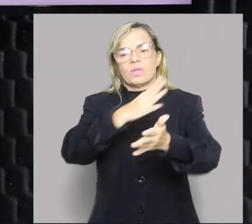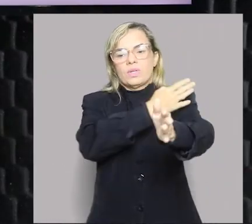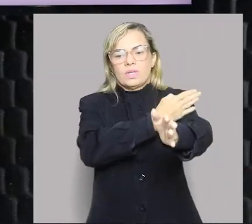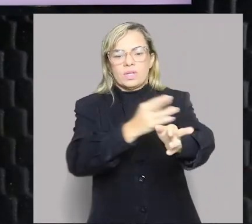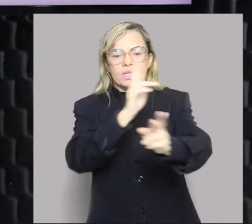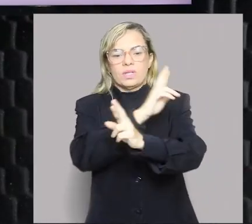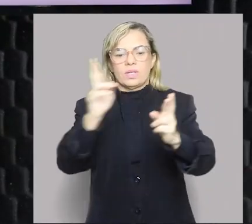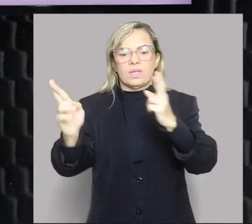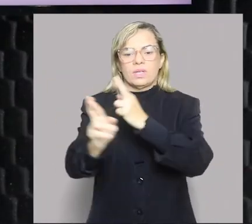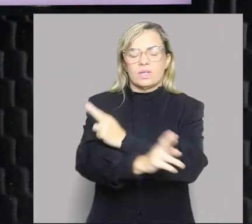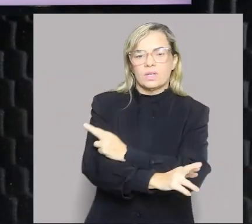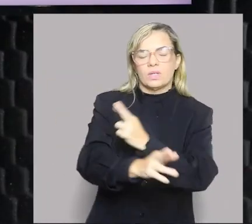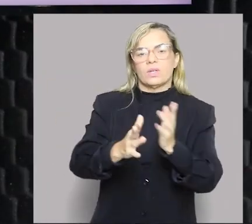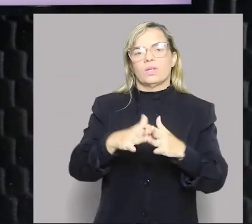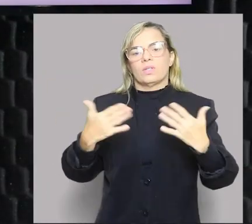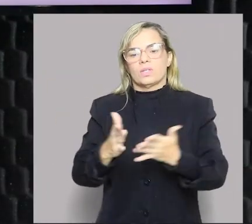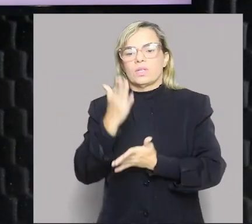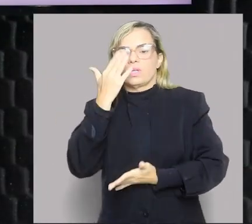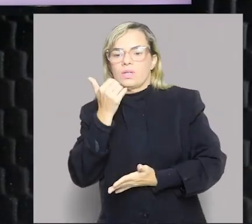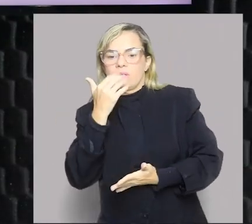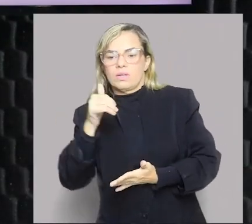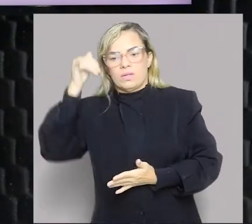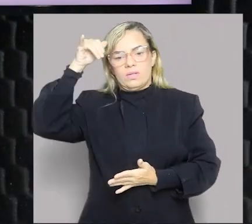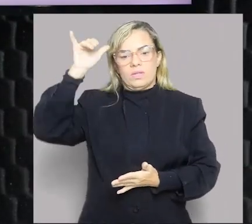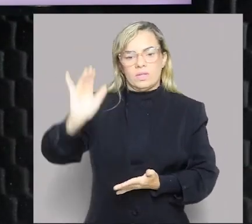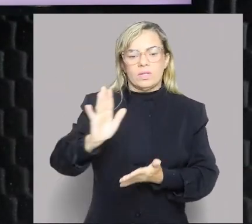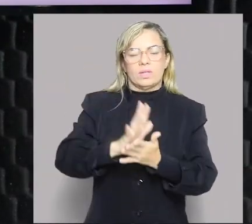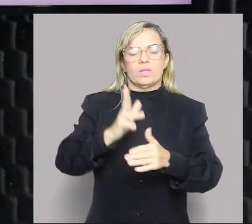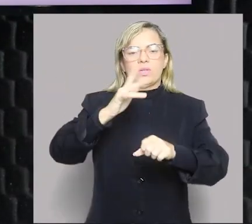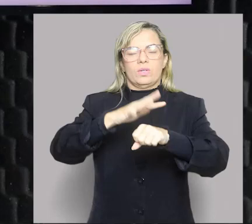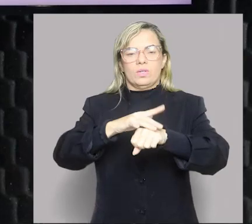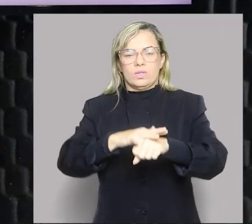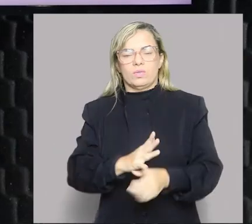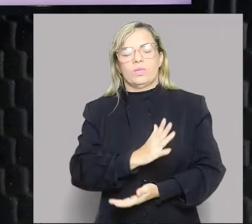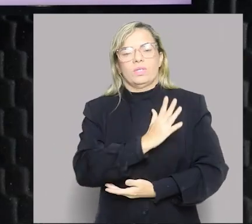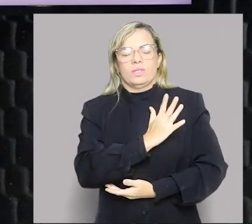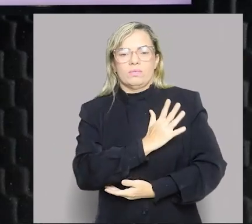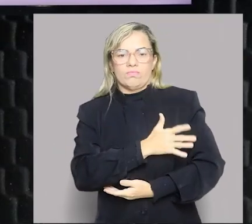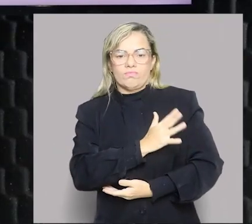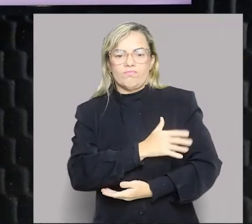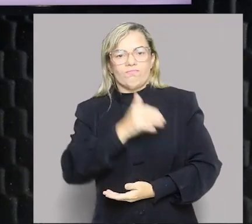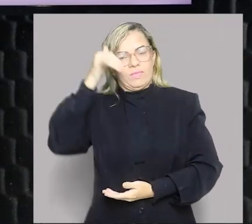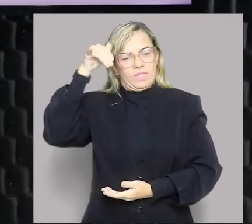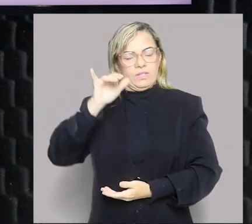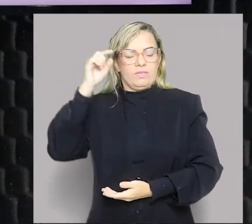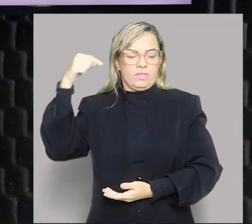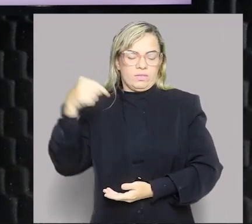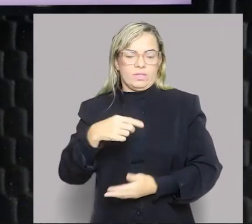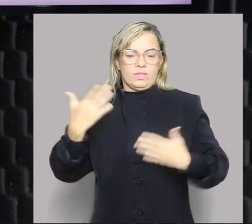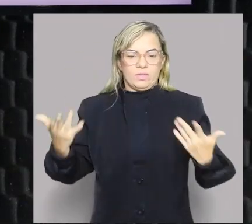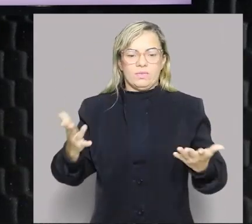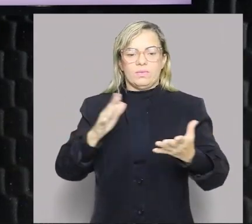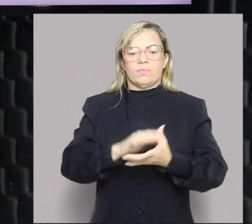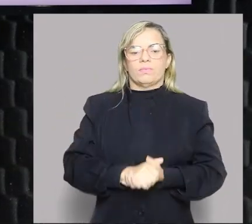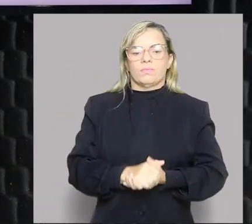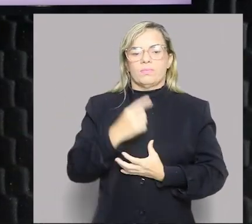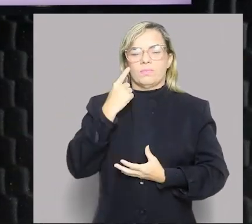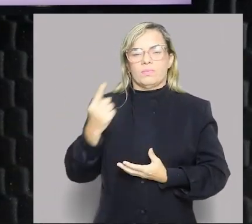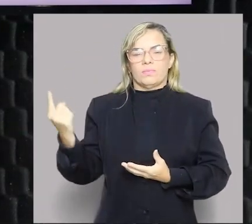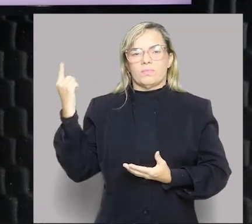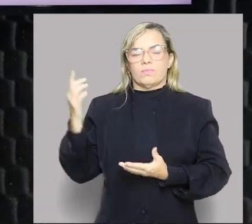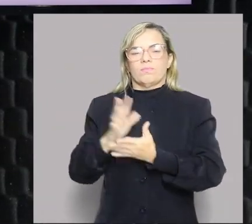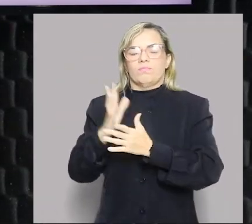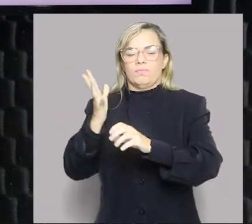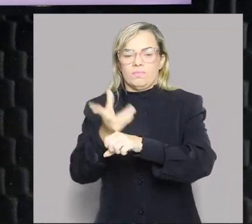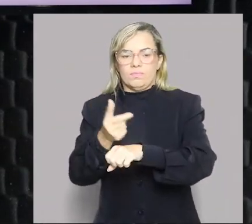hábitos alimentares, evitando doenças cardiovasculares. Então, é um texto bem simples, natureza injuntiva, tá?